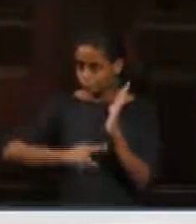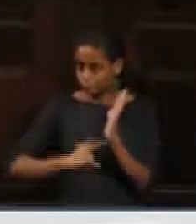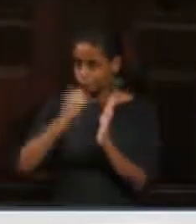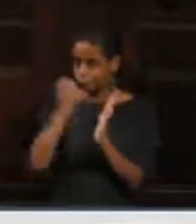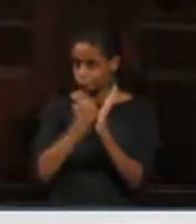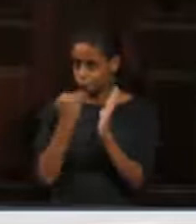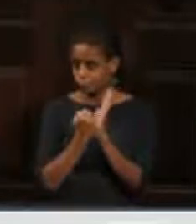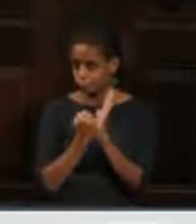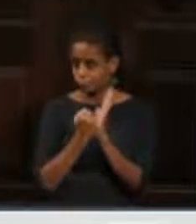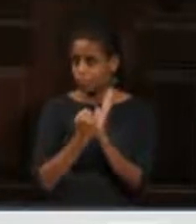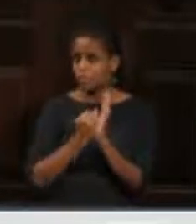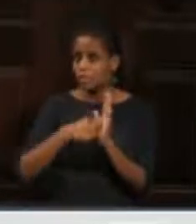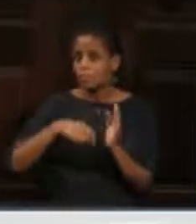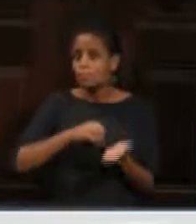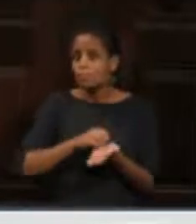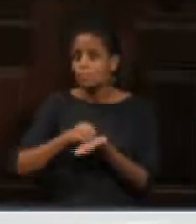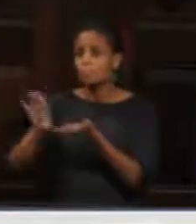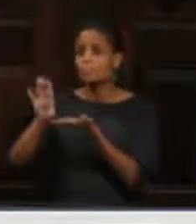prefeito